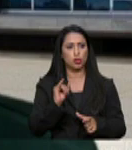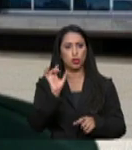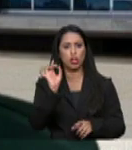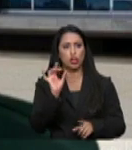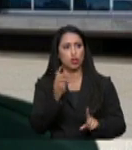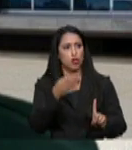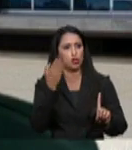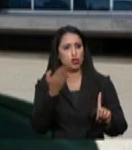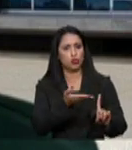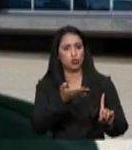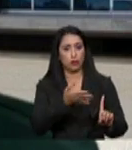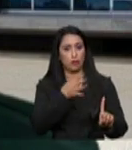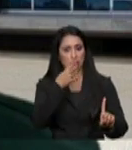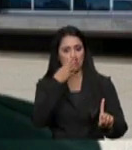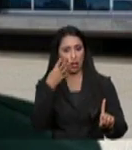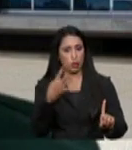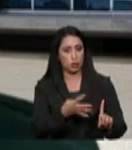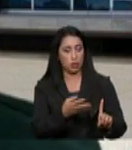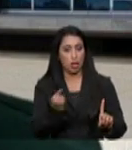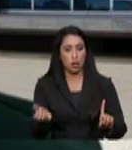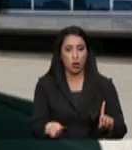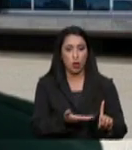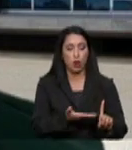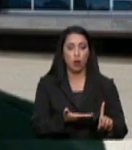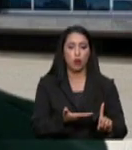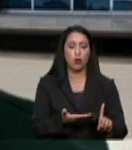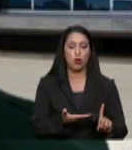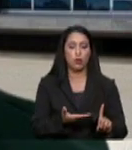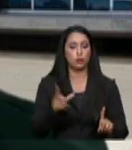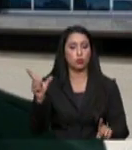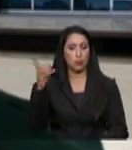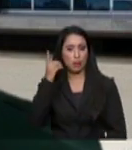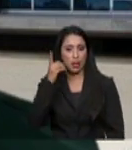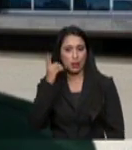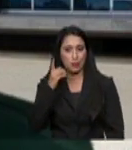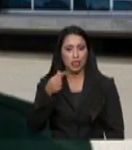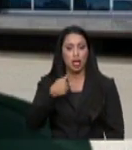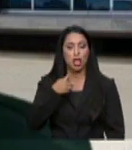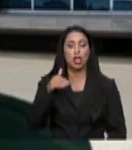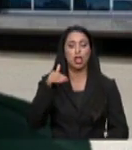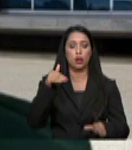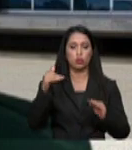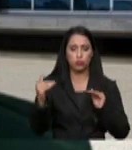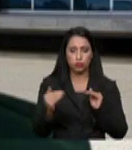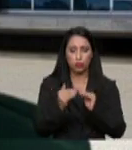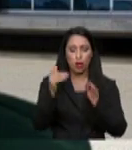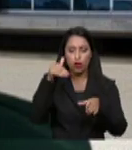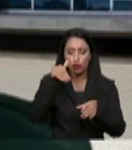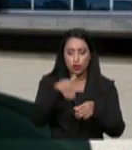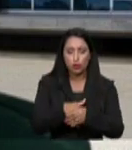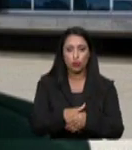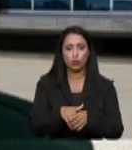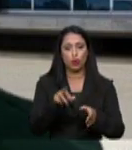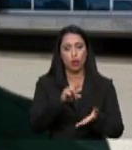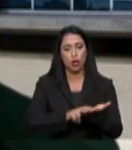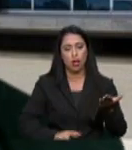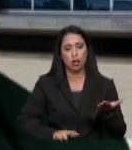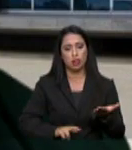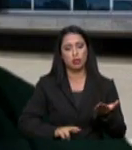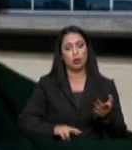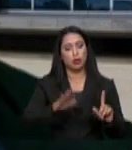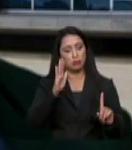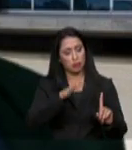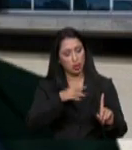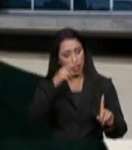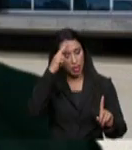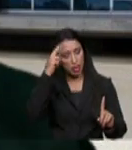indivíduo ou de um parlamentar eu acompanho o eminente relator mais uma vez resolvendo minhas homenagens e meus respeitos